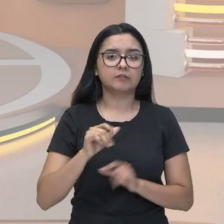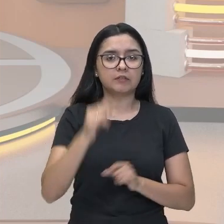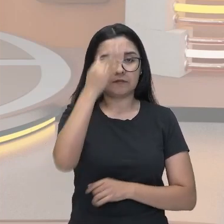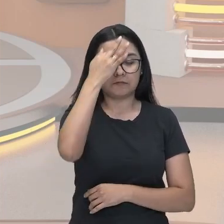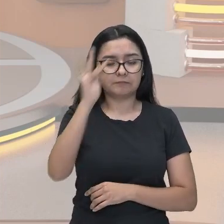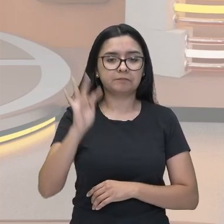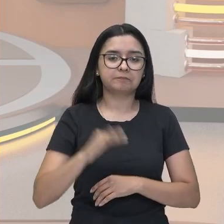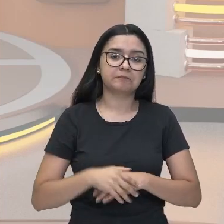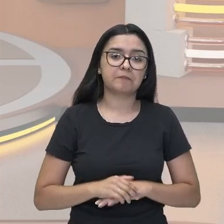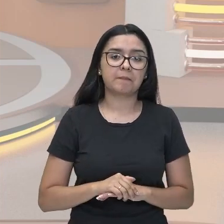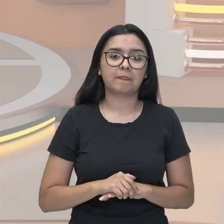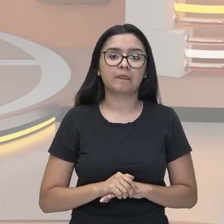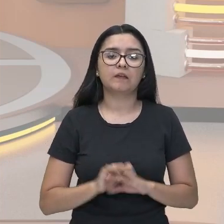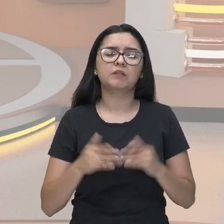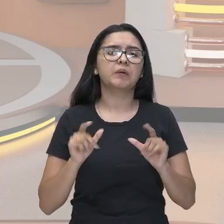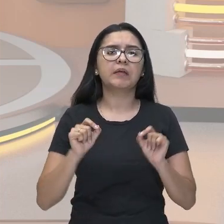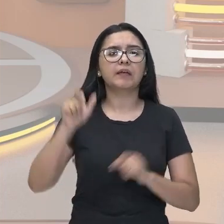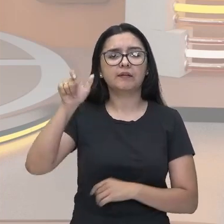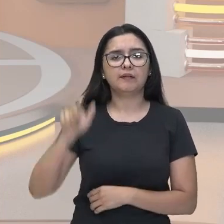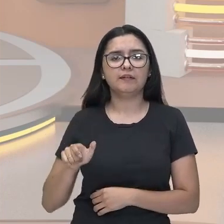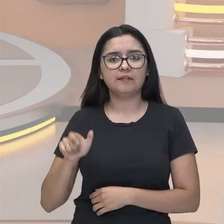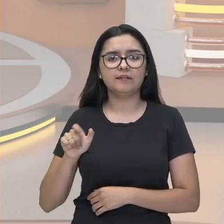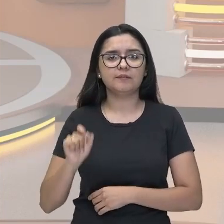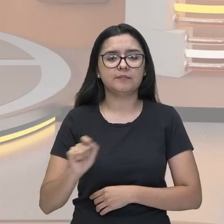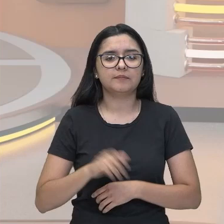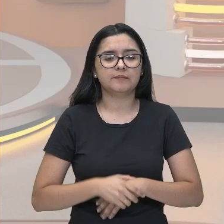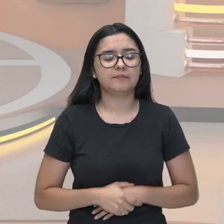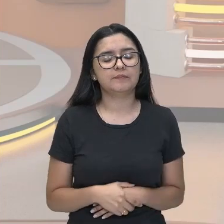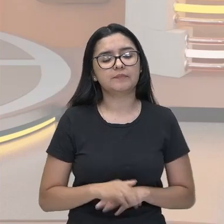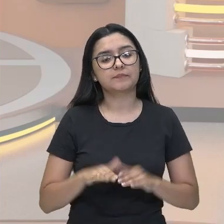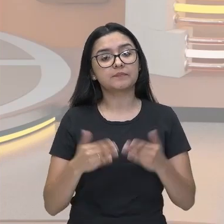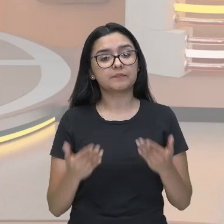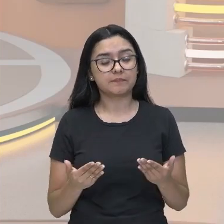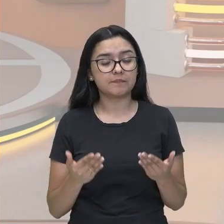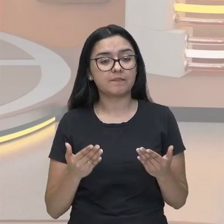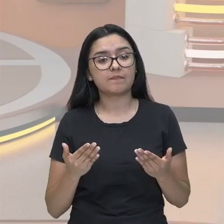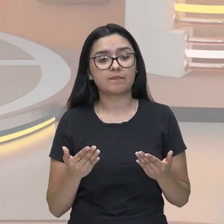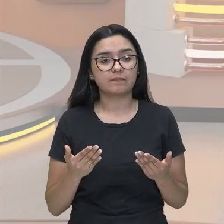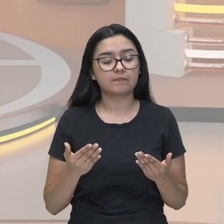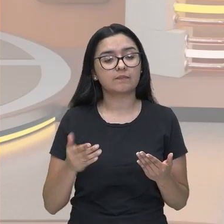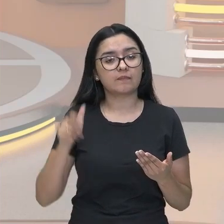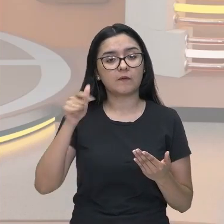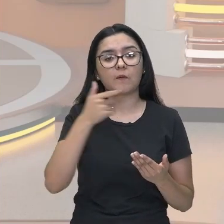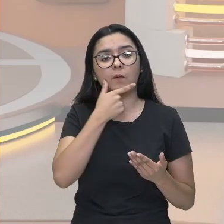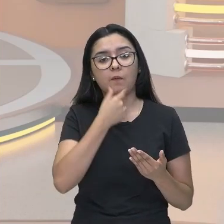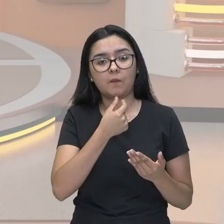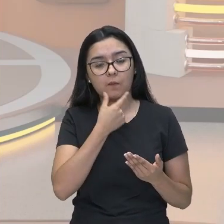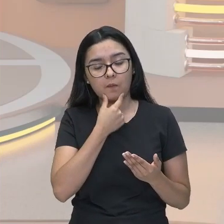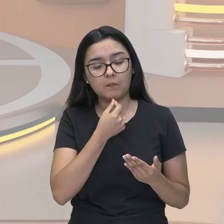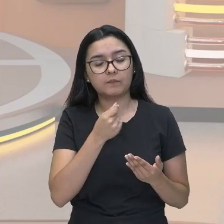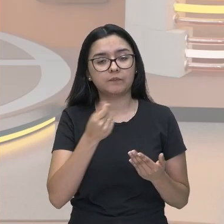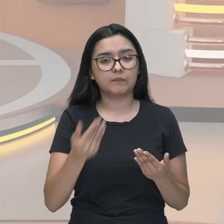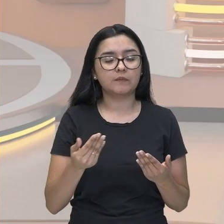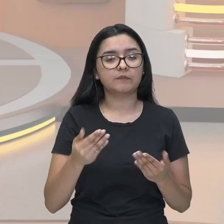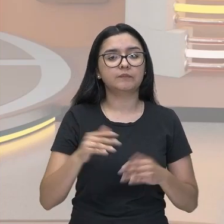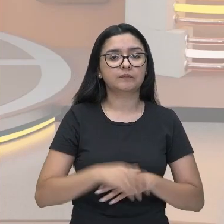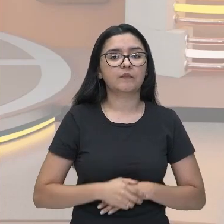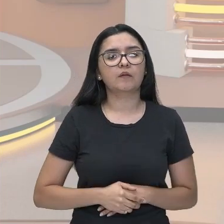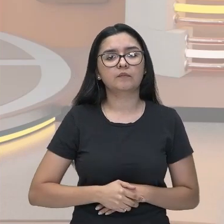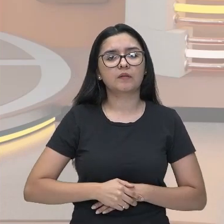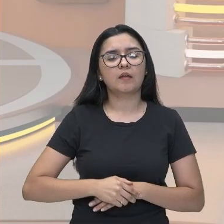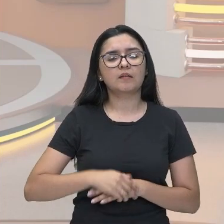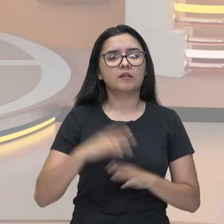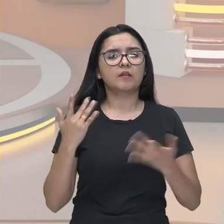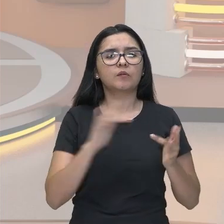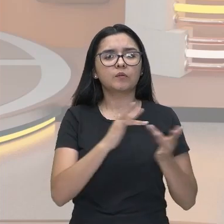né? Quem foi, então, Aristóteles? Aristóteles, então, ele, dentro da história do pensamento,